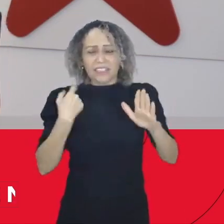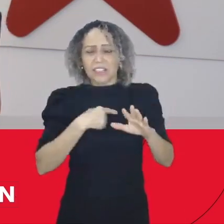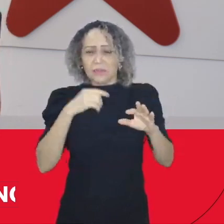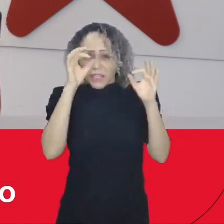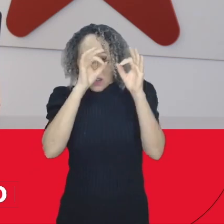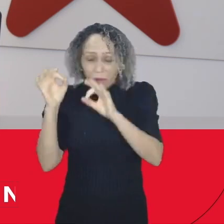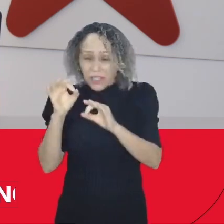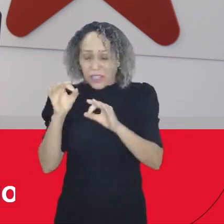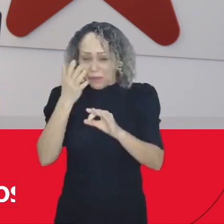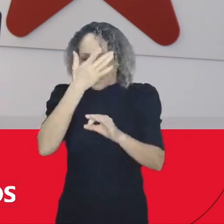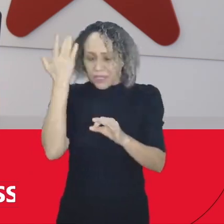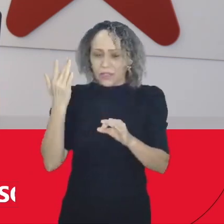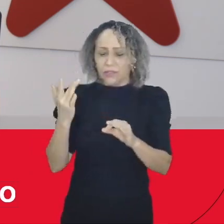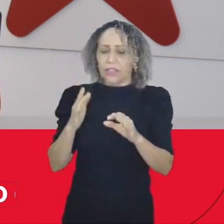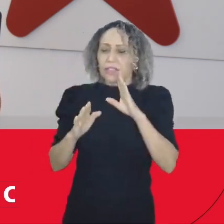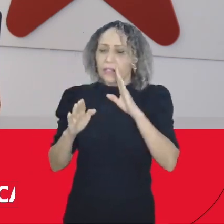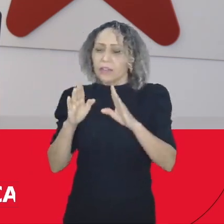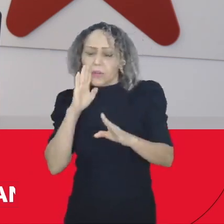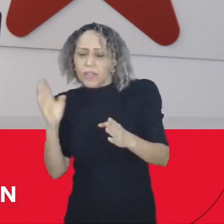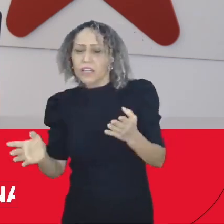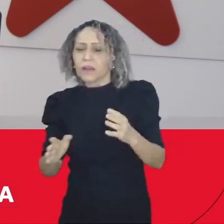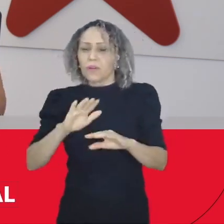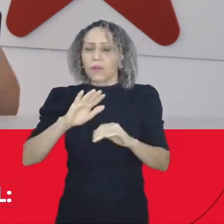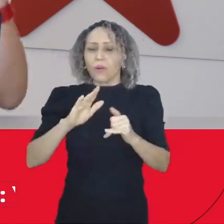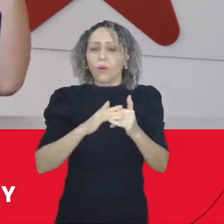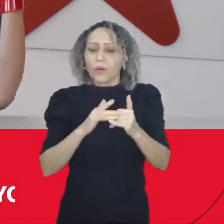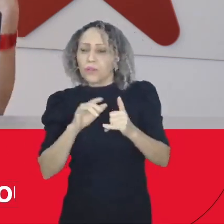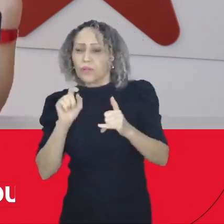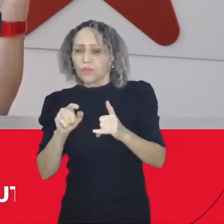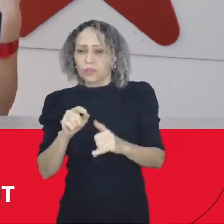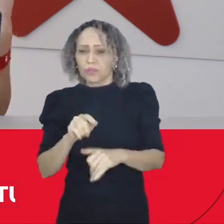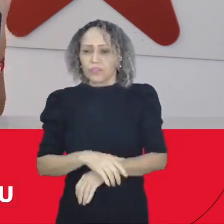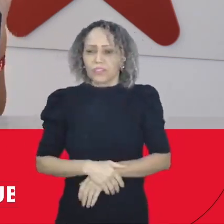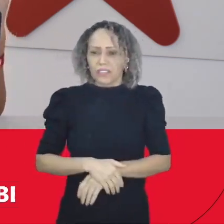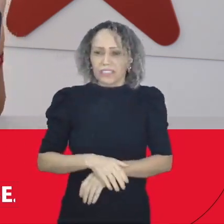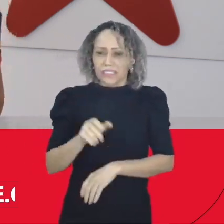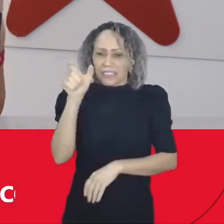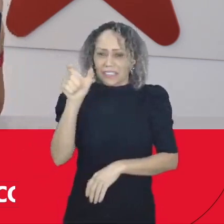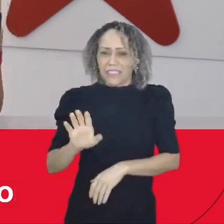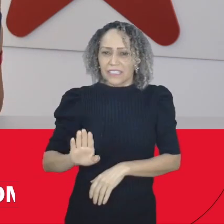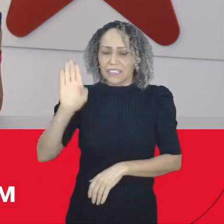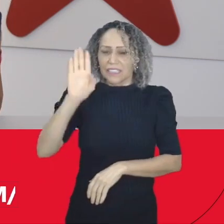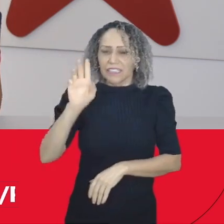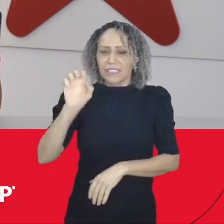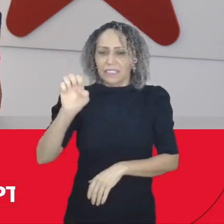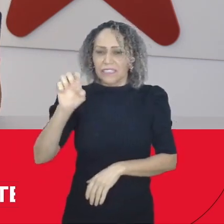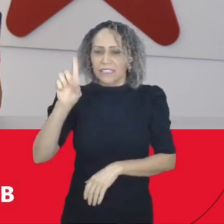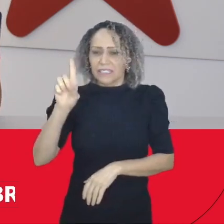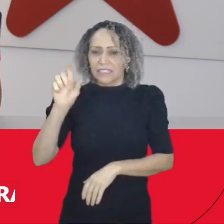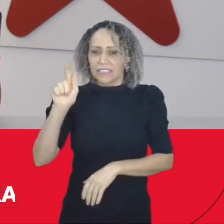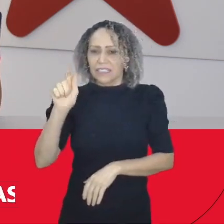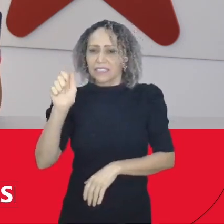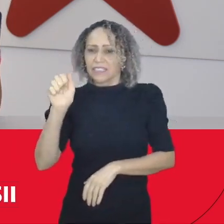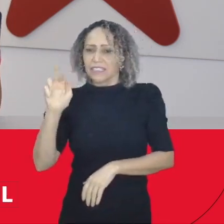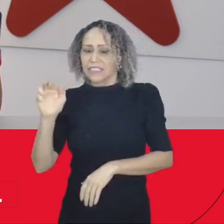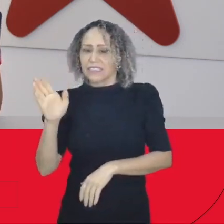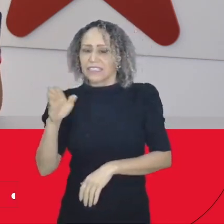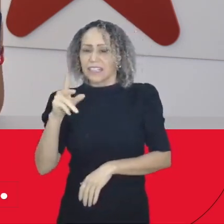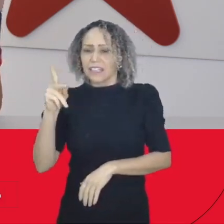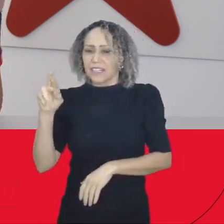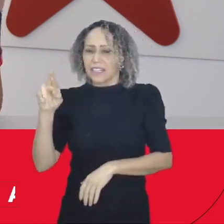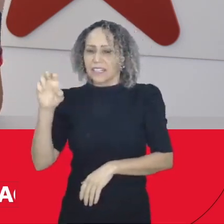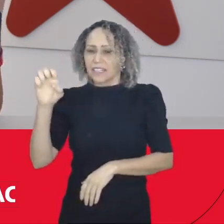pelo Facebook ou pelo YouTube, o candidato Edgar Preto está com a toalha do presidente Lula atrás ali